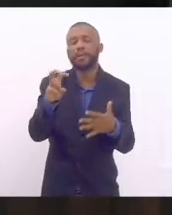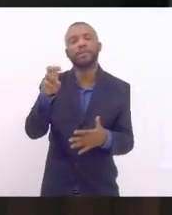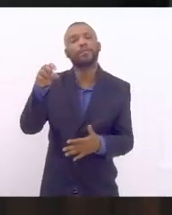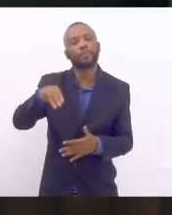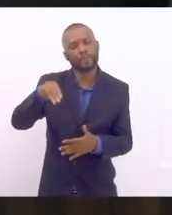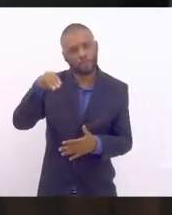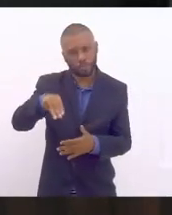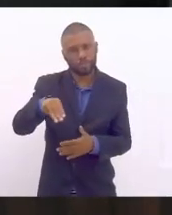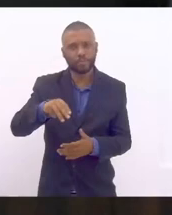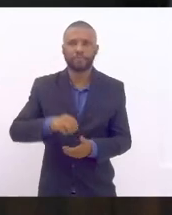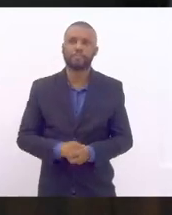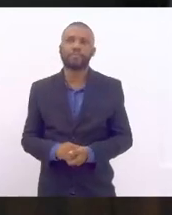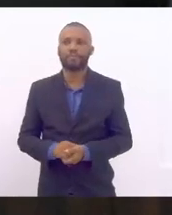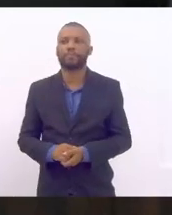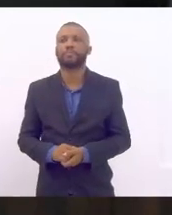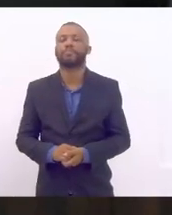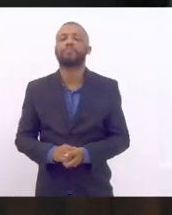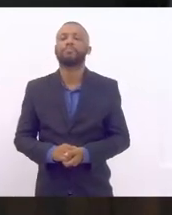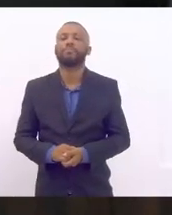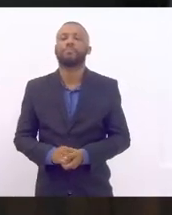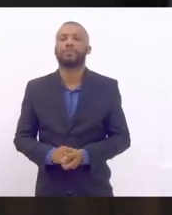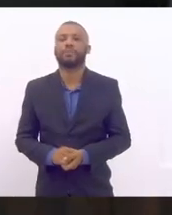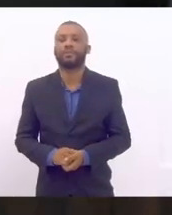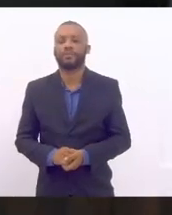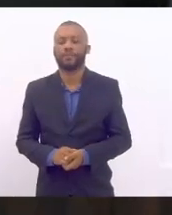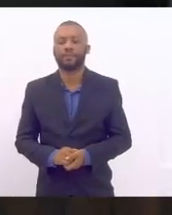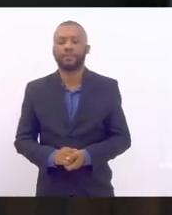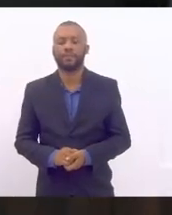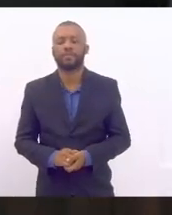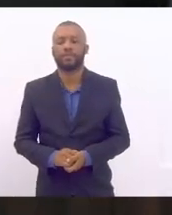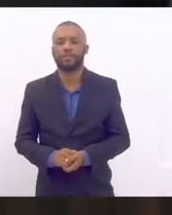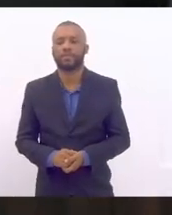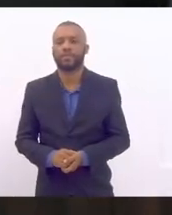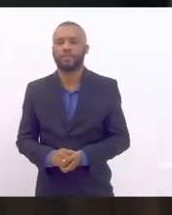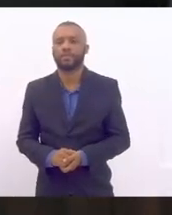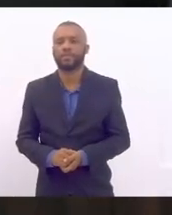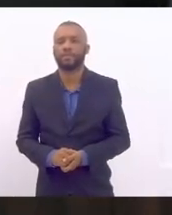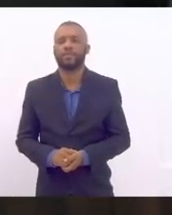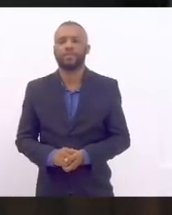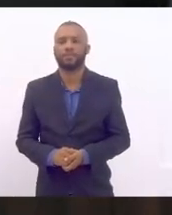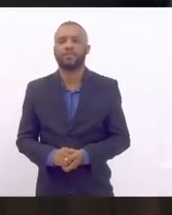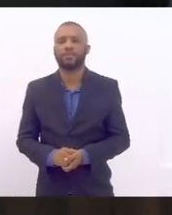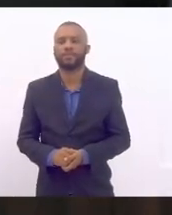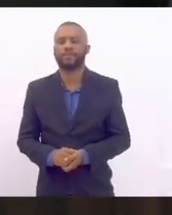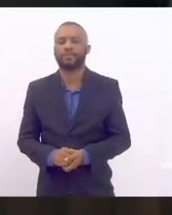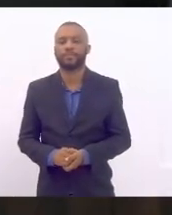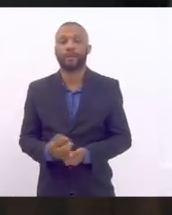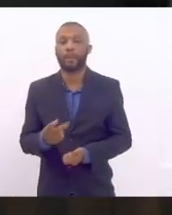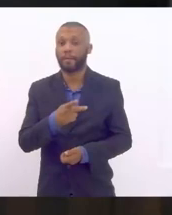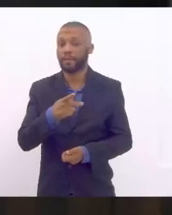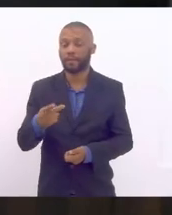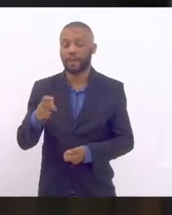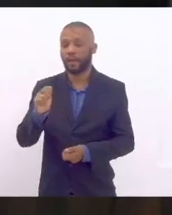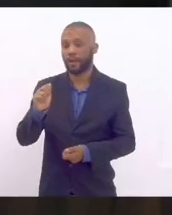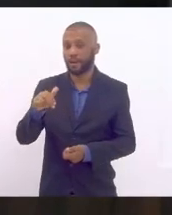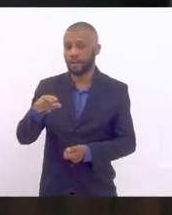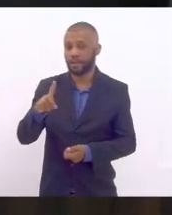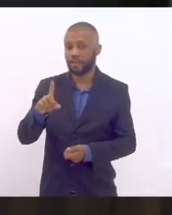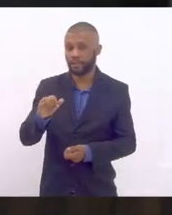Oi ok Bom Gosto o presidente e vice presidente da andif